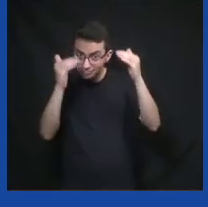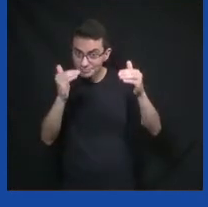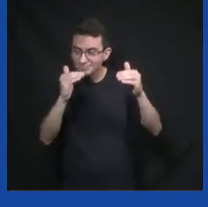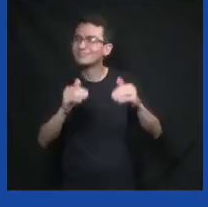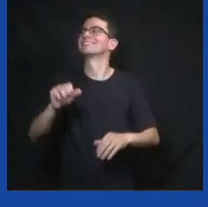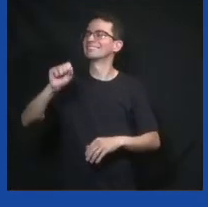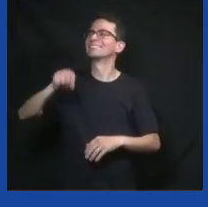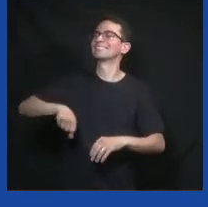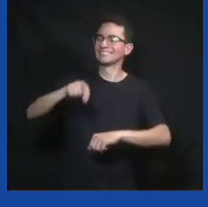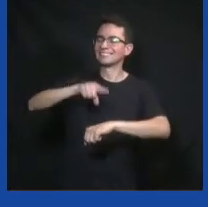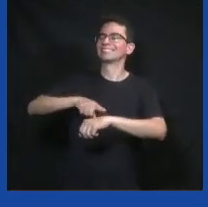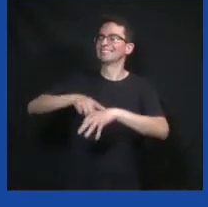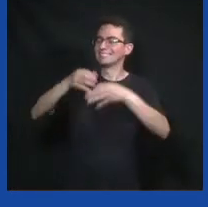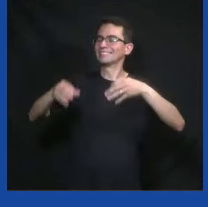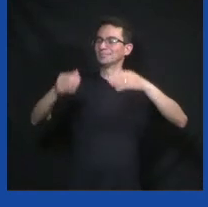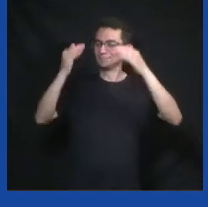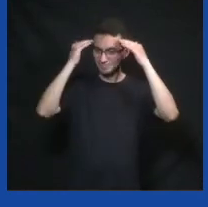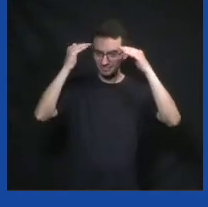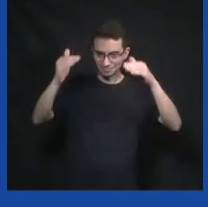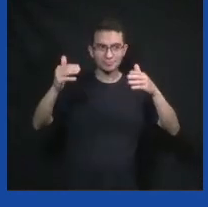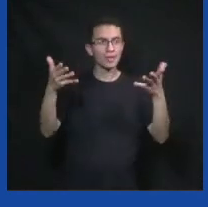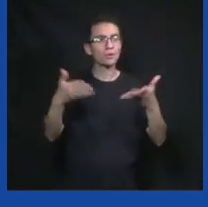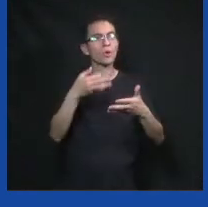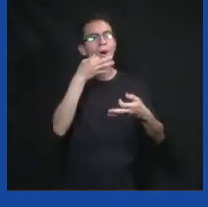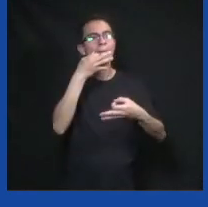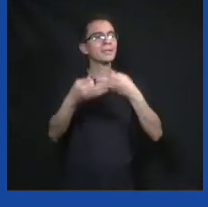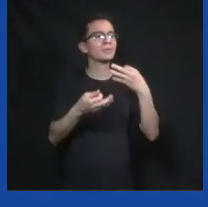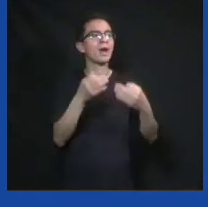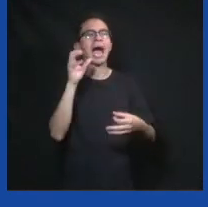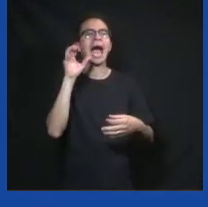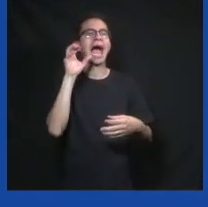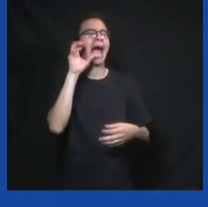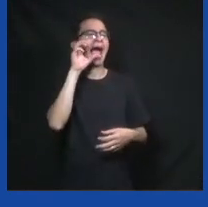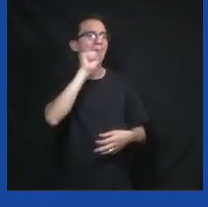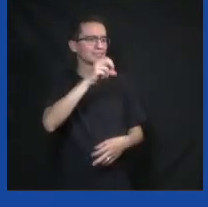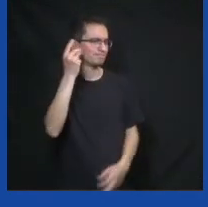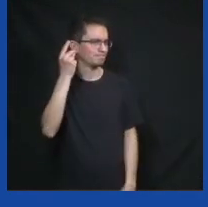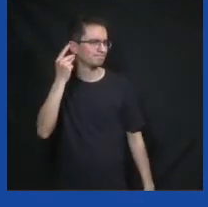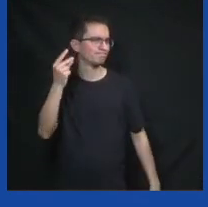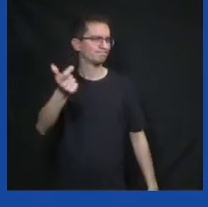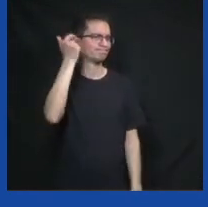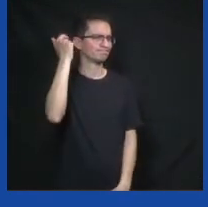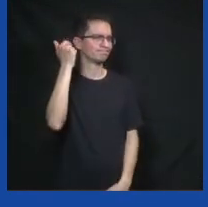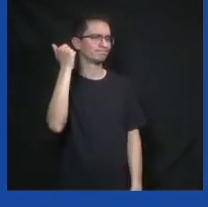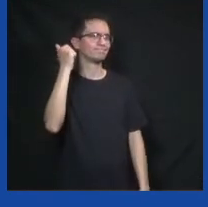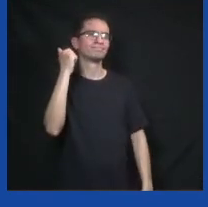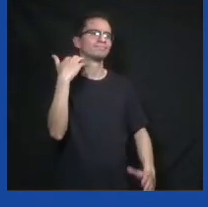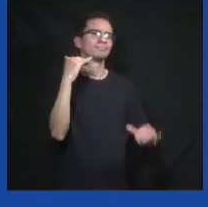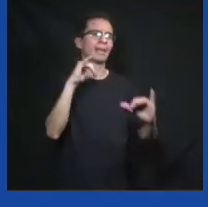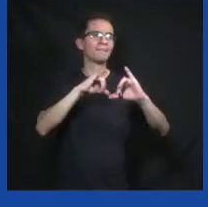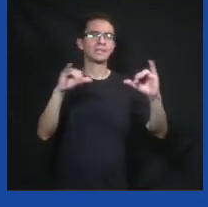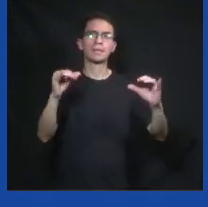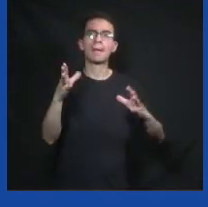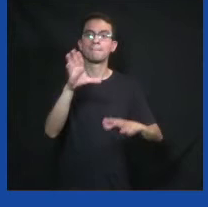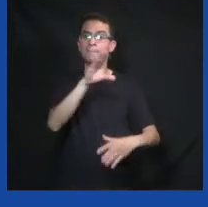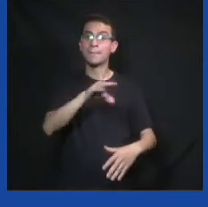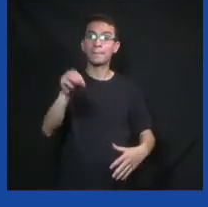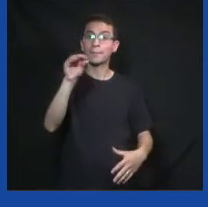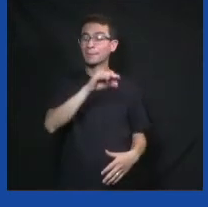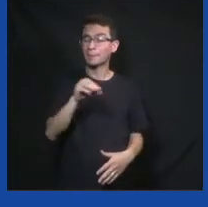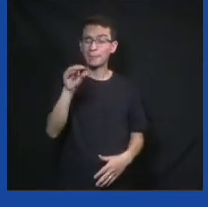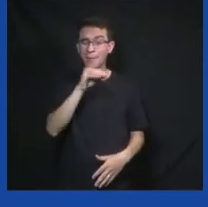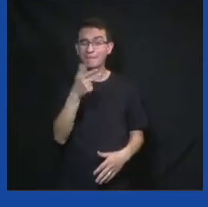Cumpriu o tempo. Eu quero uma colocação final de vocês também, bem rápida. Acho que a gente precisa deixar uma mensagem. Vocês falaram de muita coisa